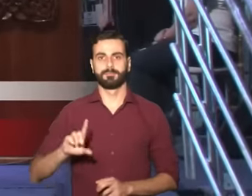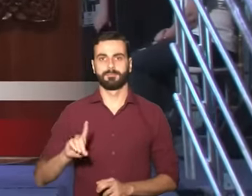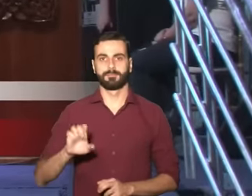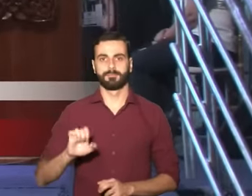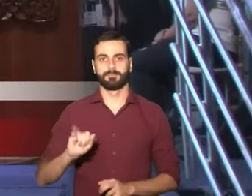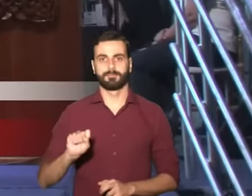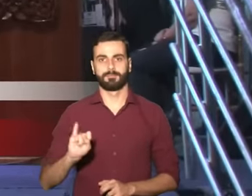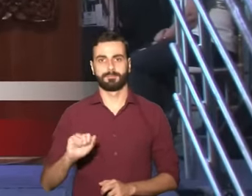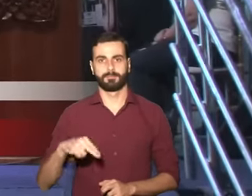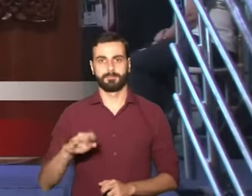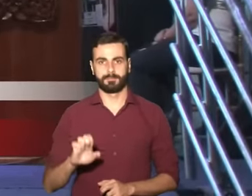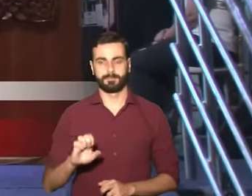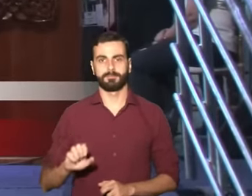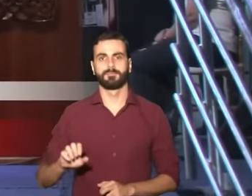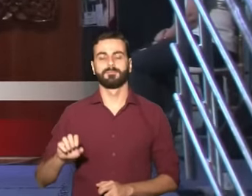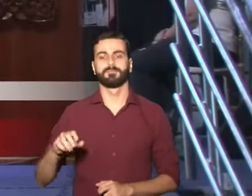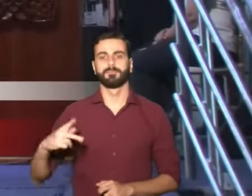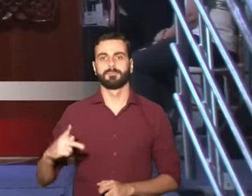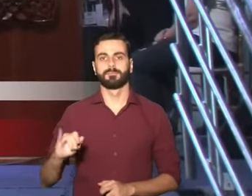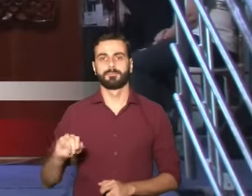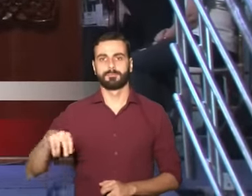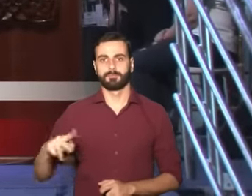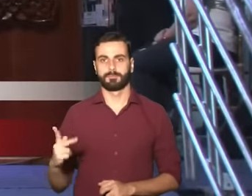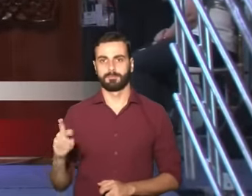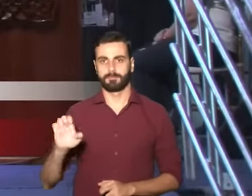Deisiane de Souza Pinheiro.